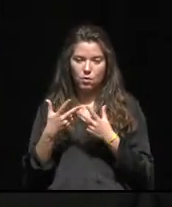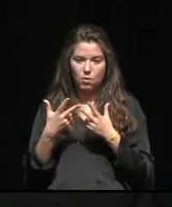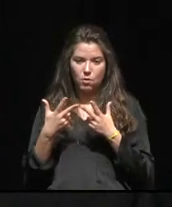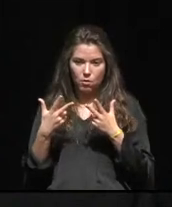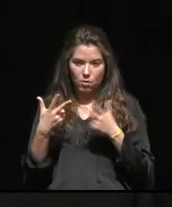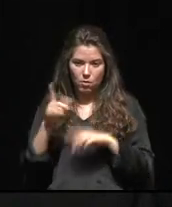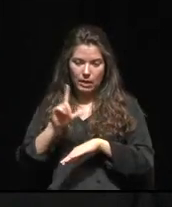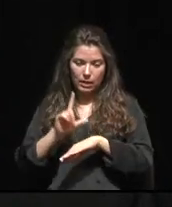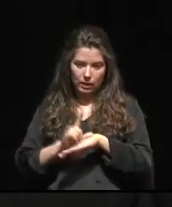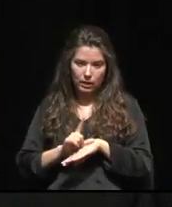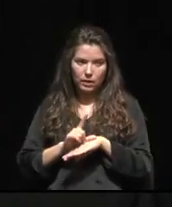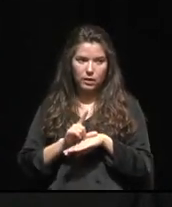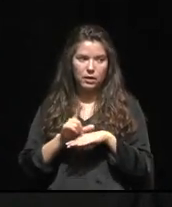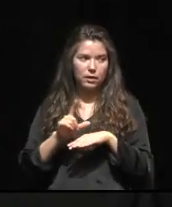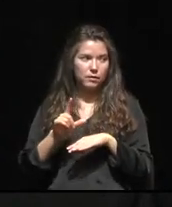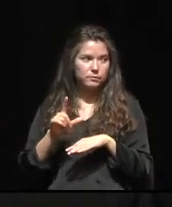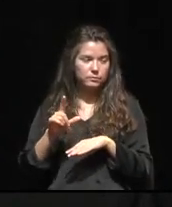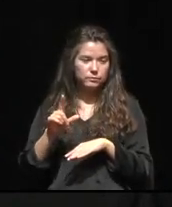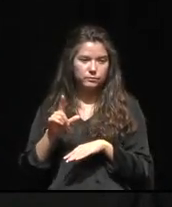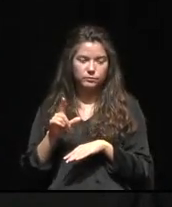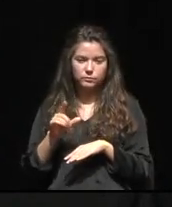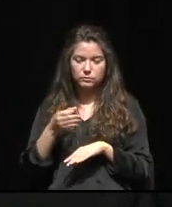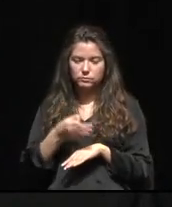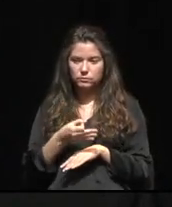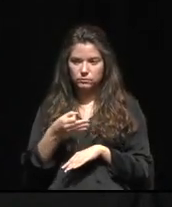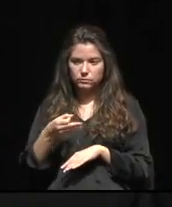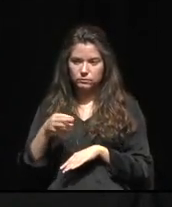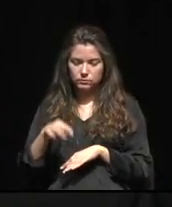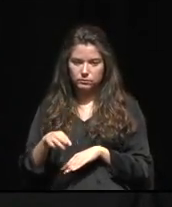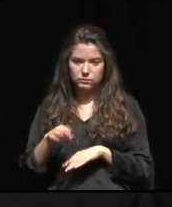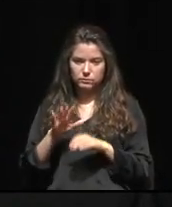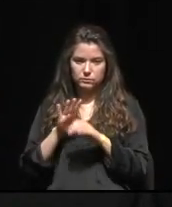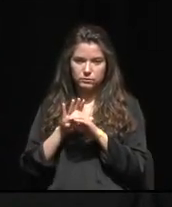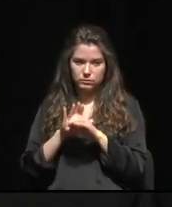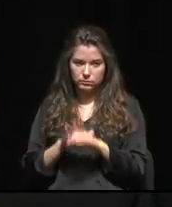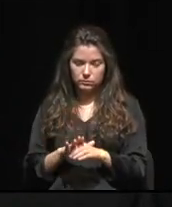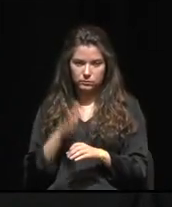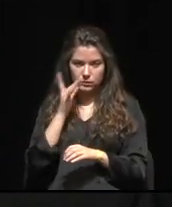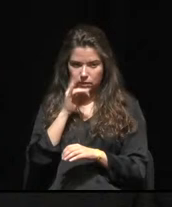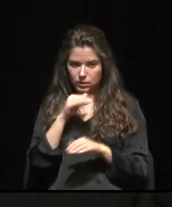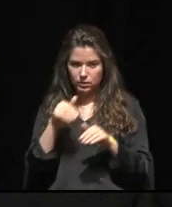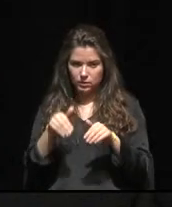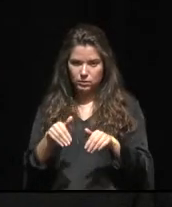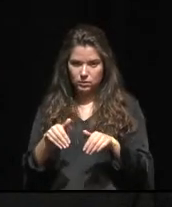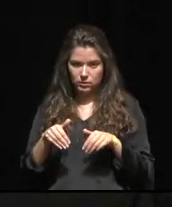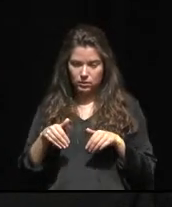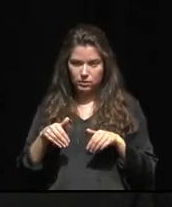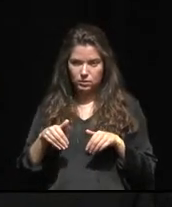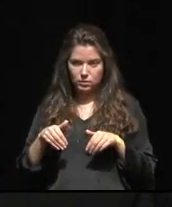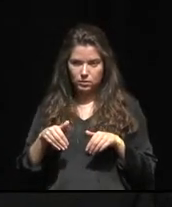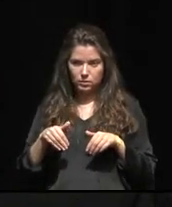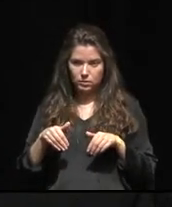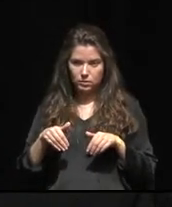PSD Pan inicitiva Liberal mpt PPM CDs e chega quem se